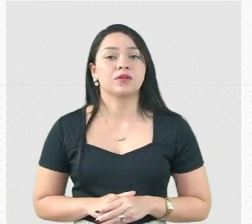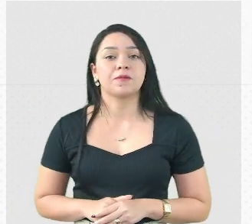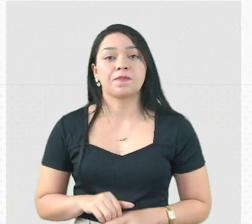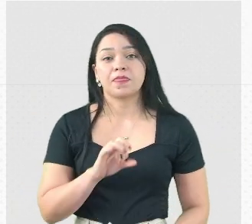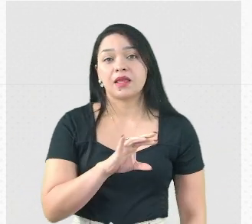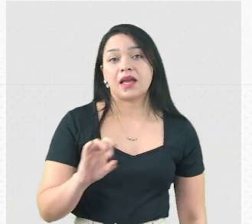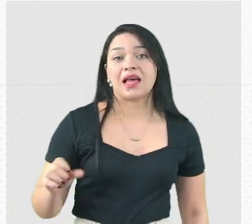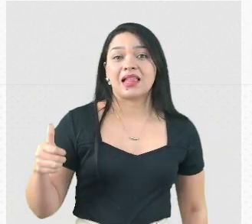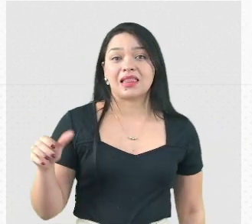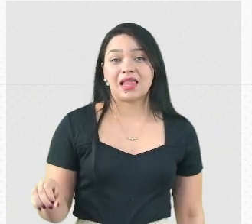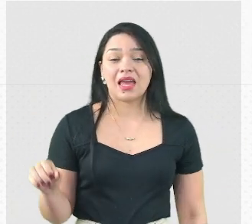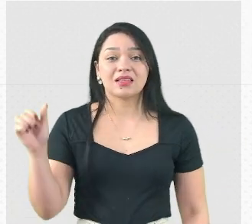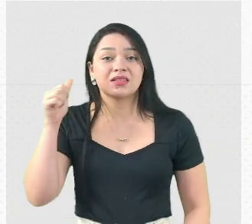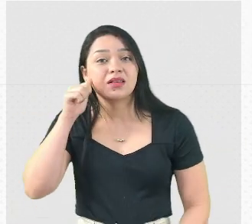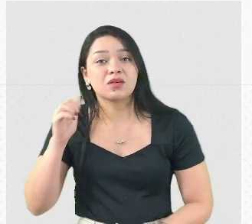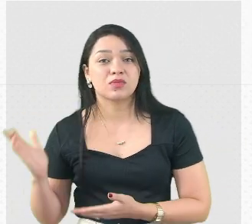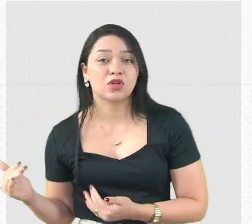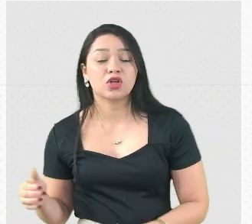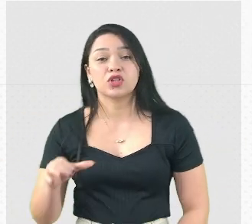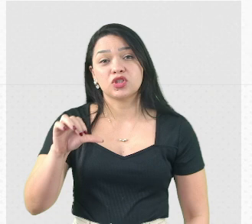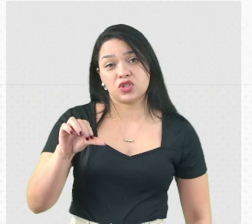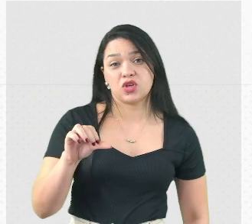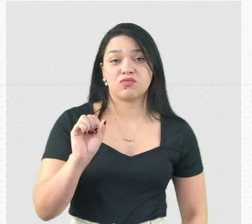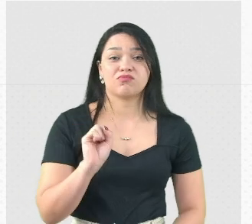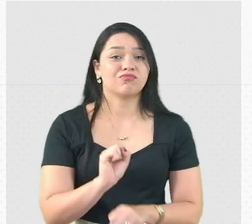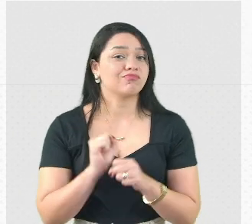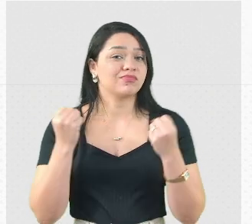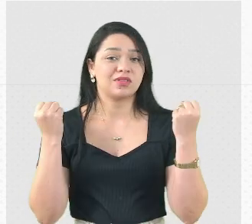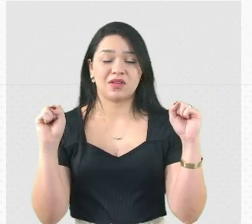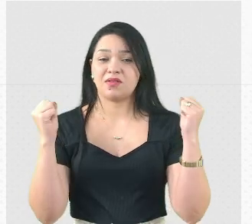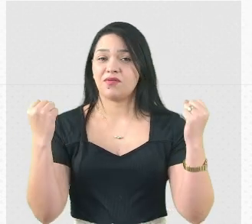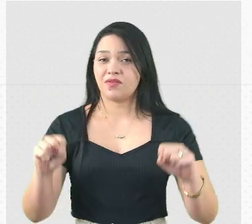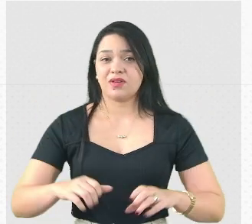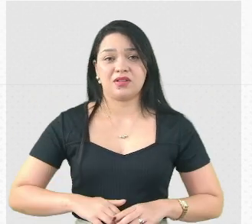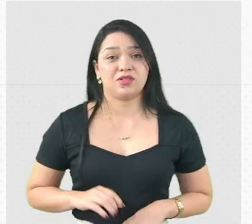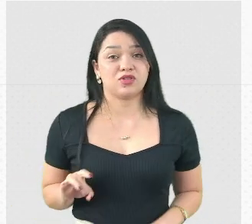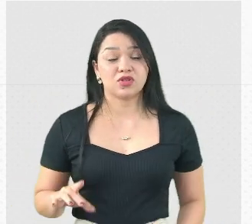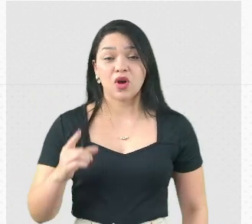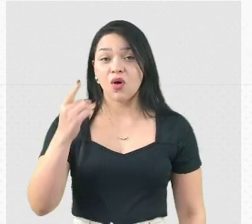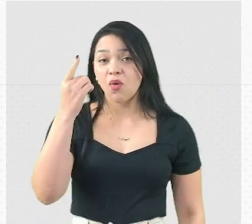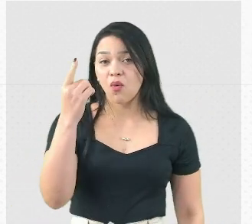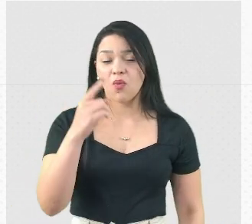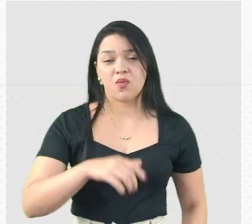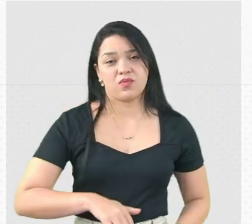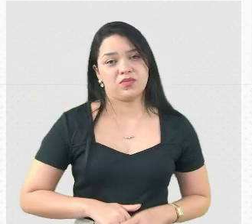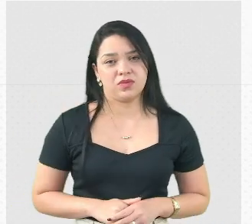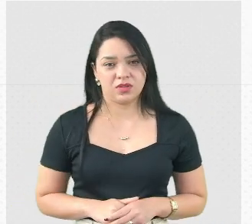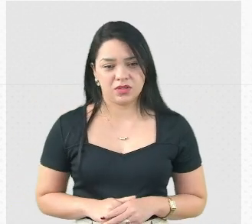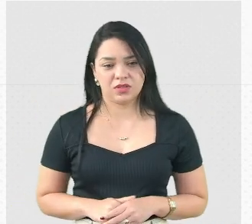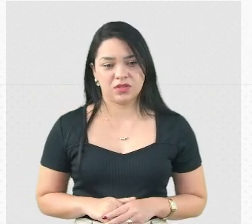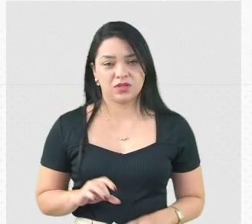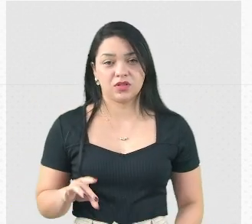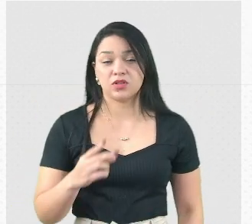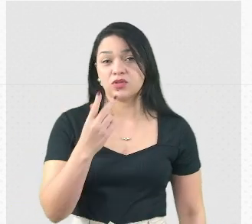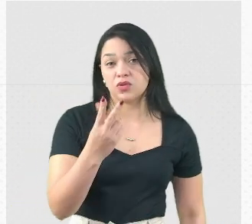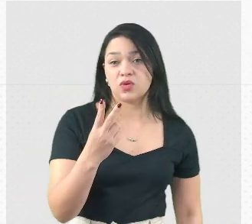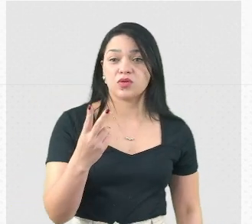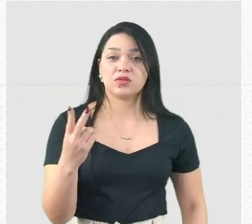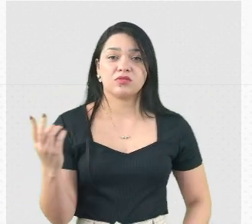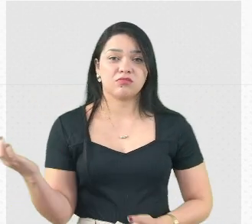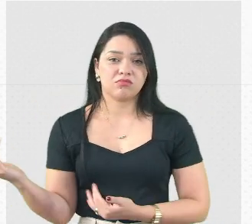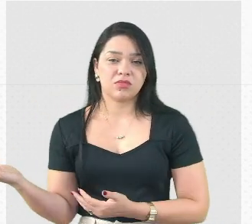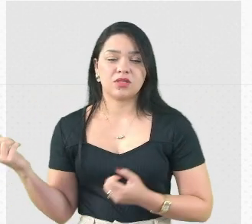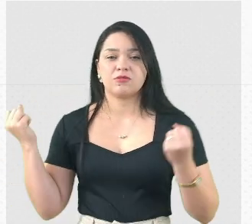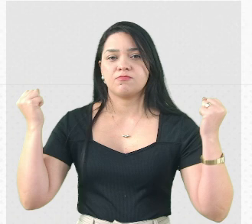cada 10 moças, 9 são sedentárias. Olha só, apenas uma moça se movimenta, apenas 2 rapazes se